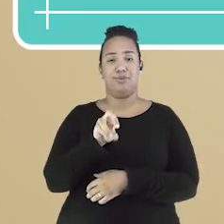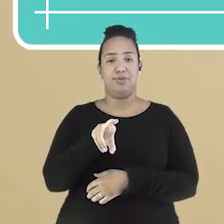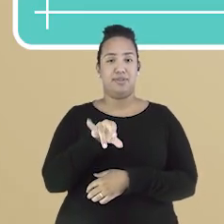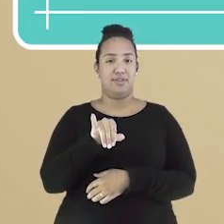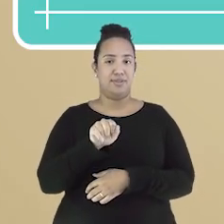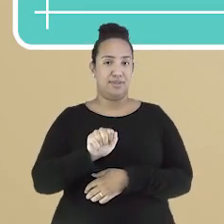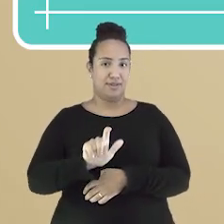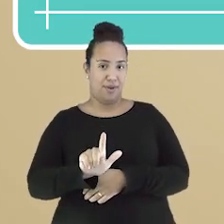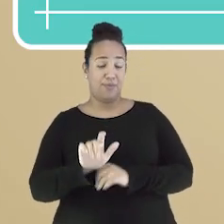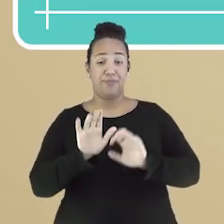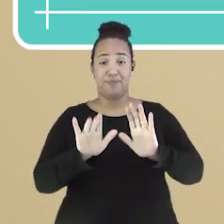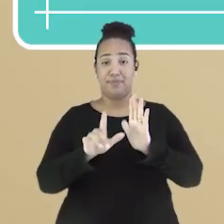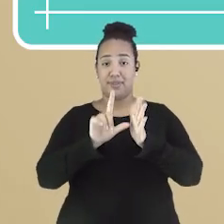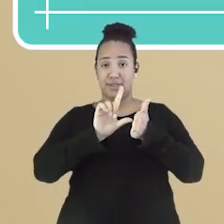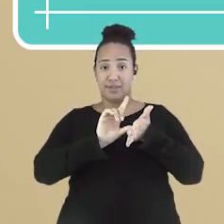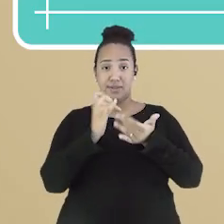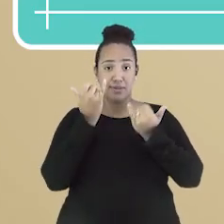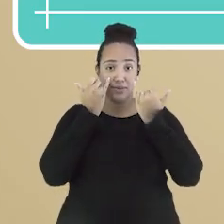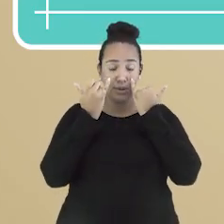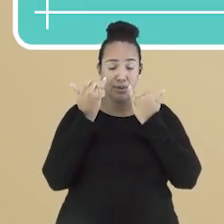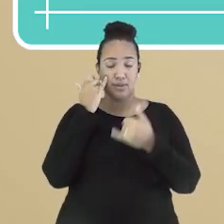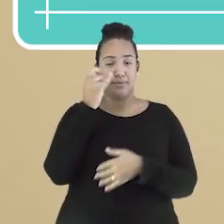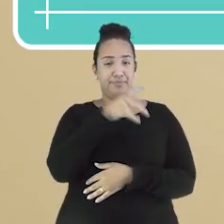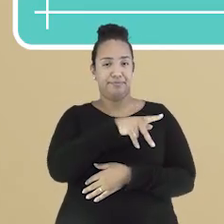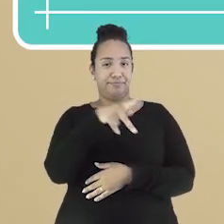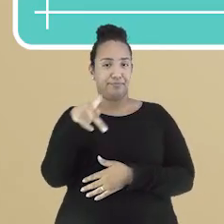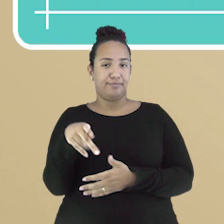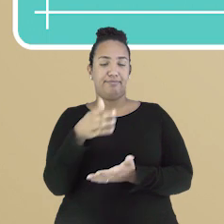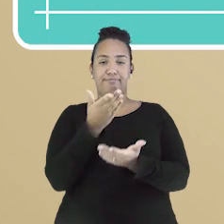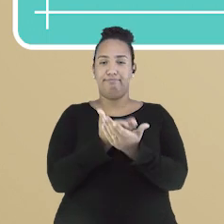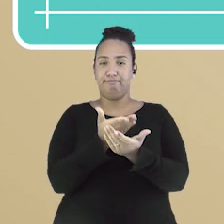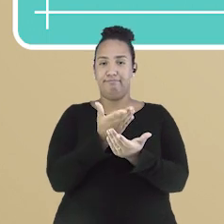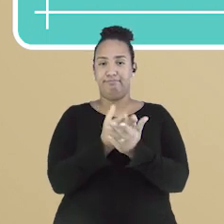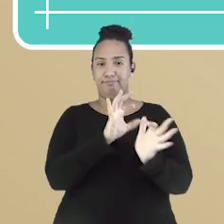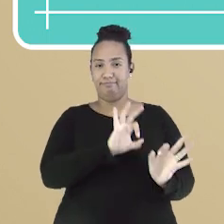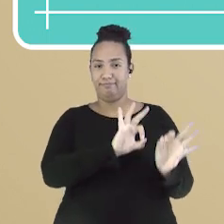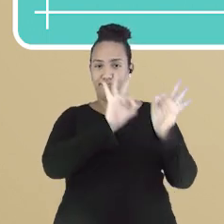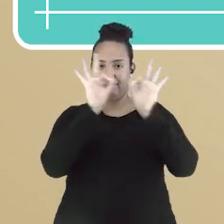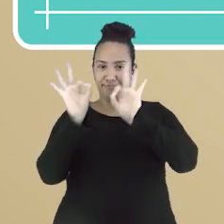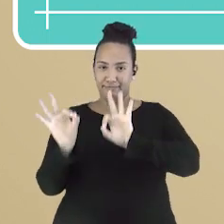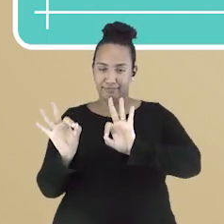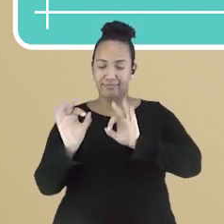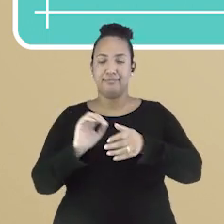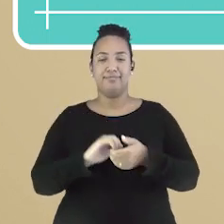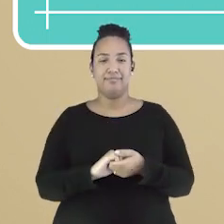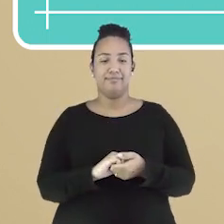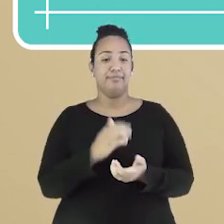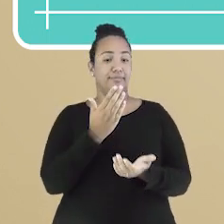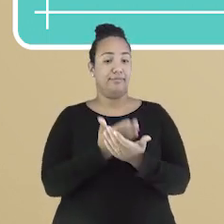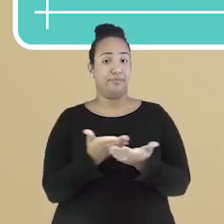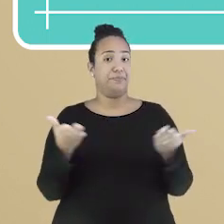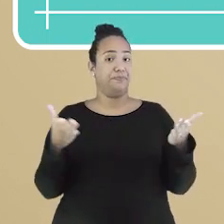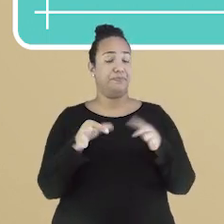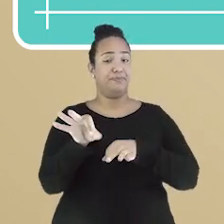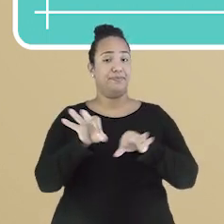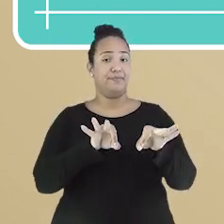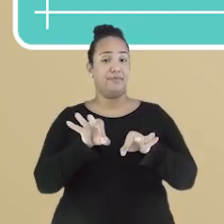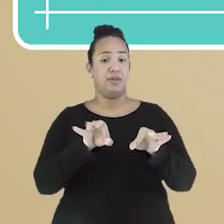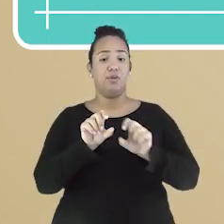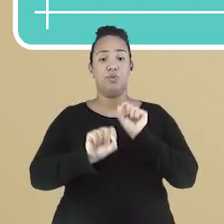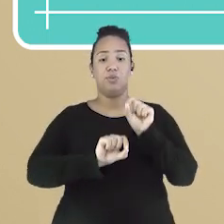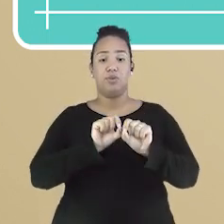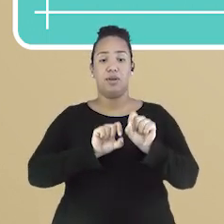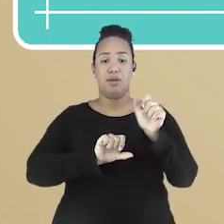de iniciarmos a aula, aí vão algumas informações para os professores e as professoras que nos acompanham. Esta aula foi planejada